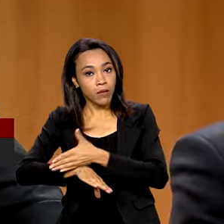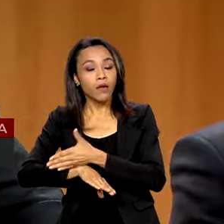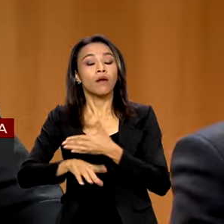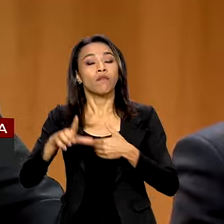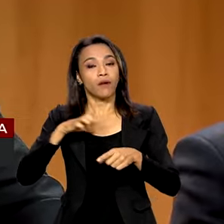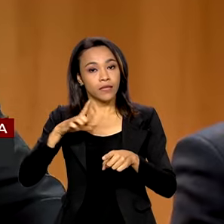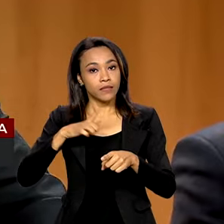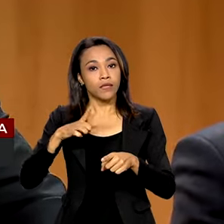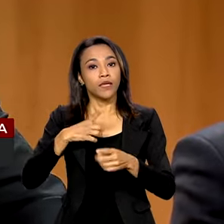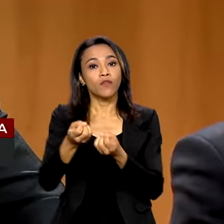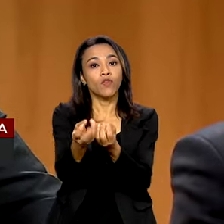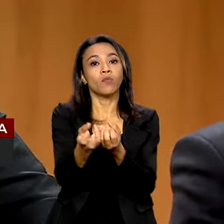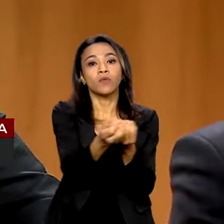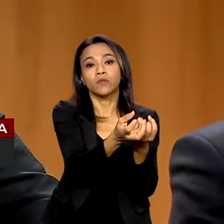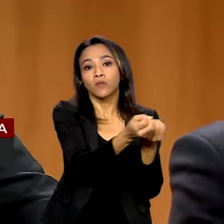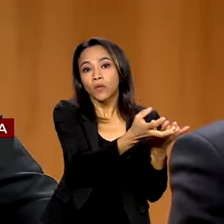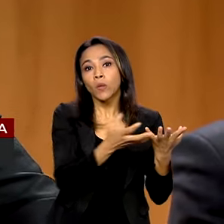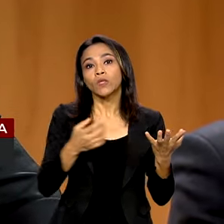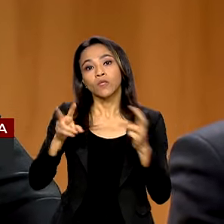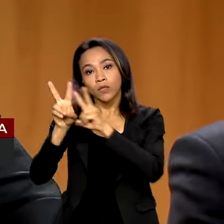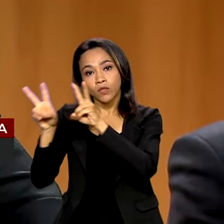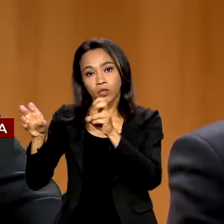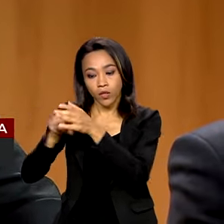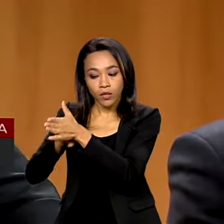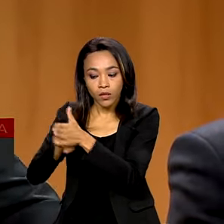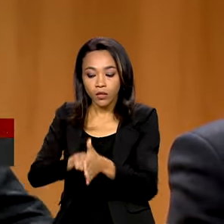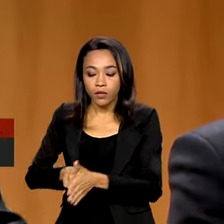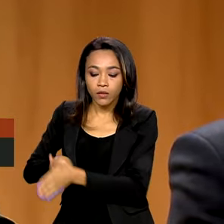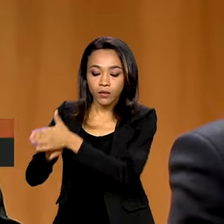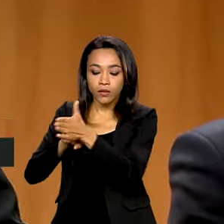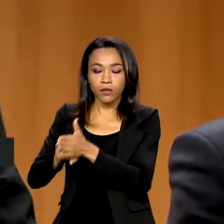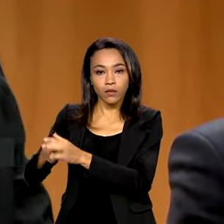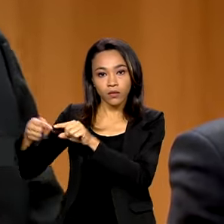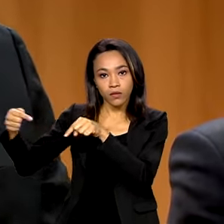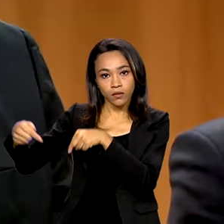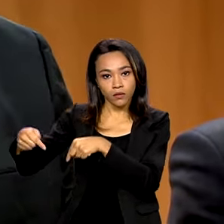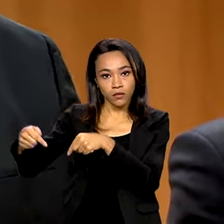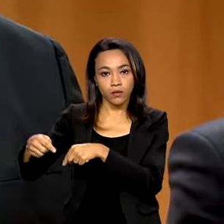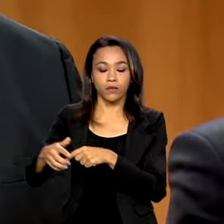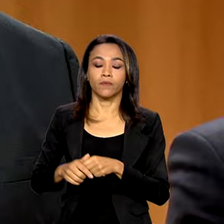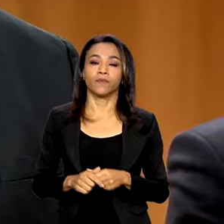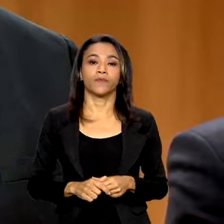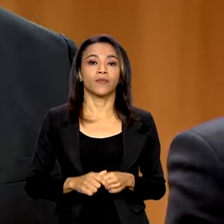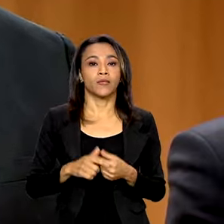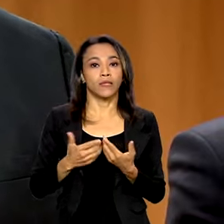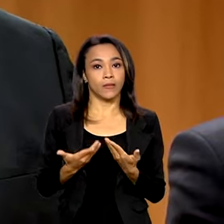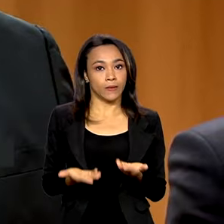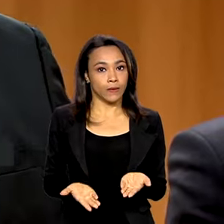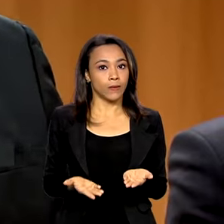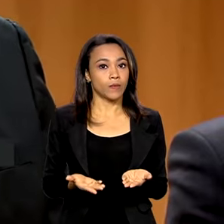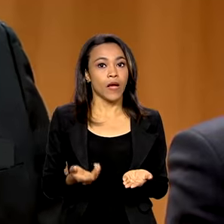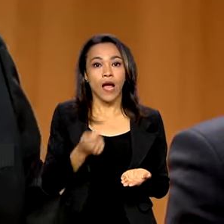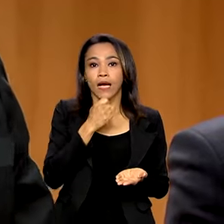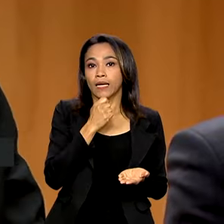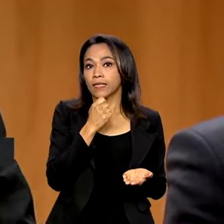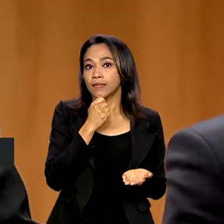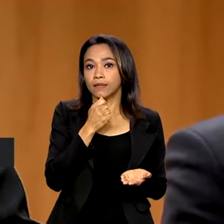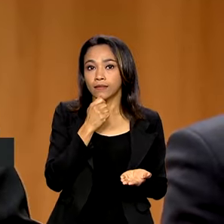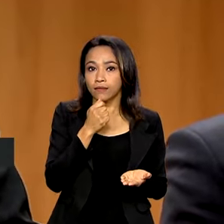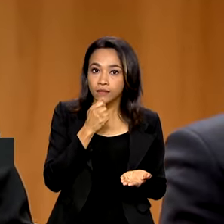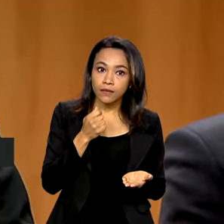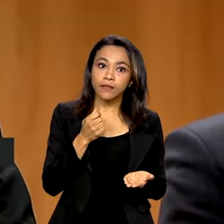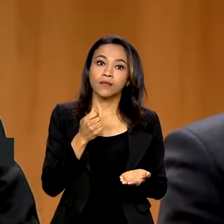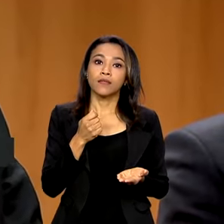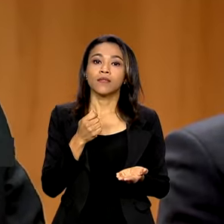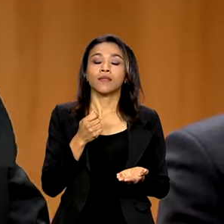ao prosseguimento da investigação. Não há, de forma alguma, a afirmação de que a investigação se